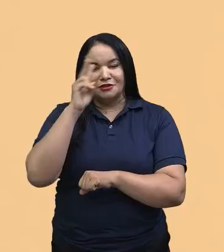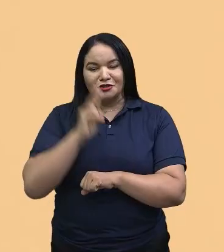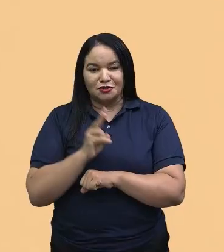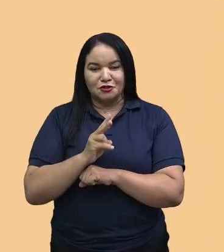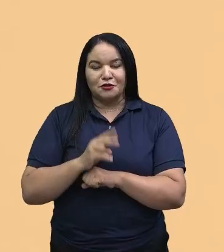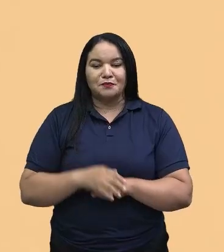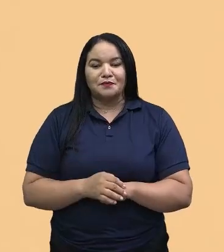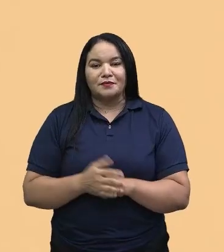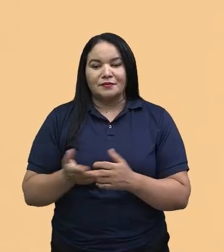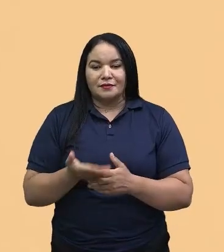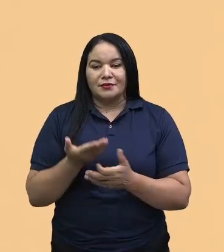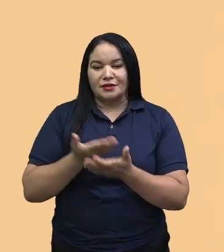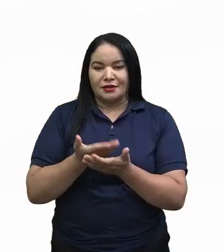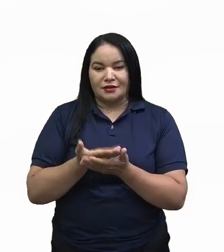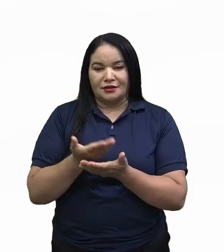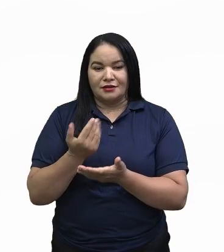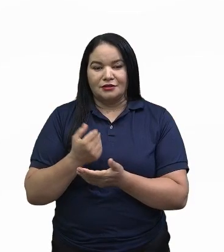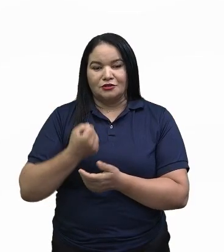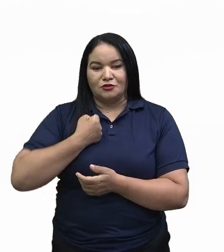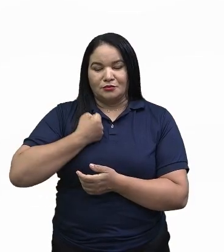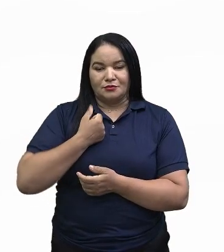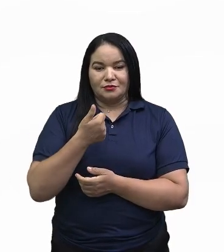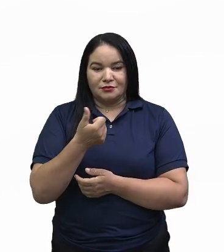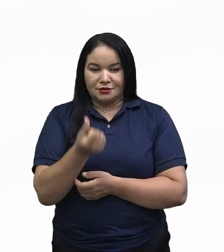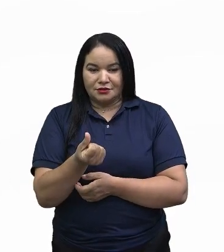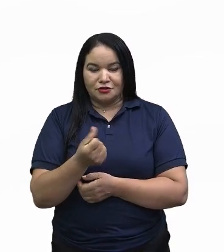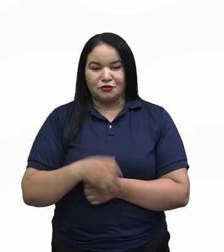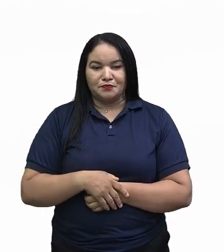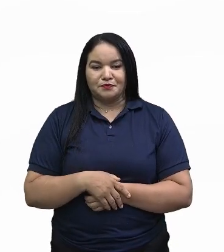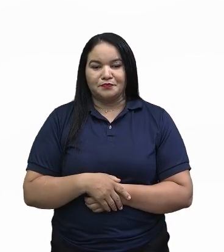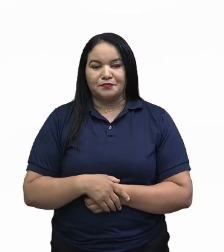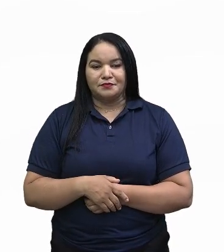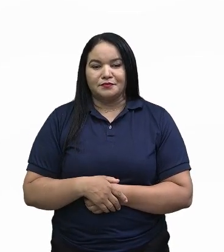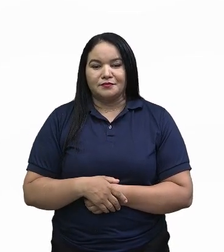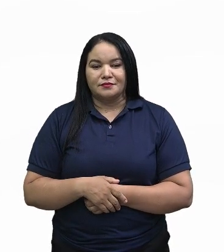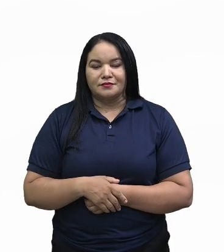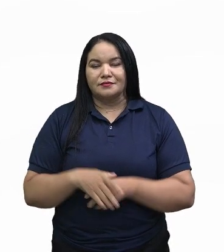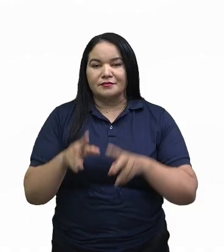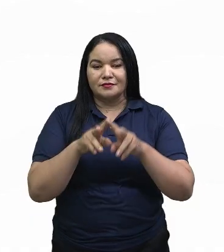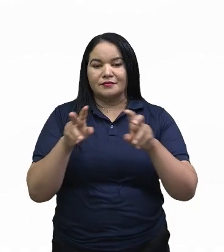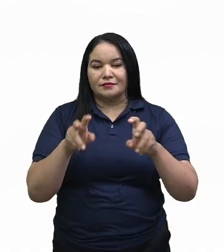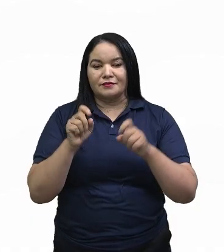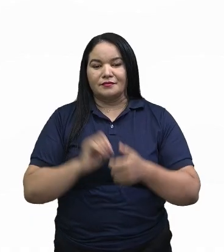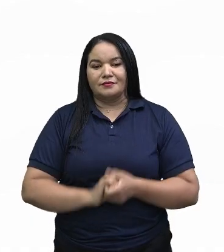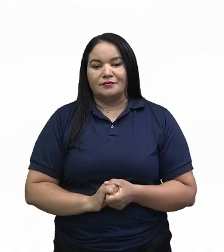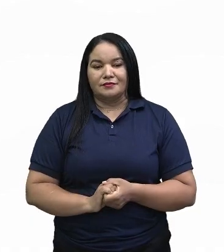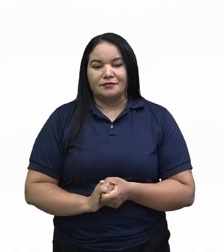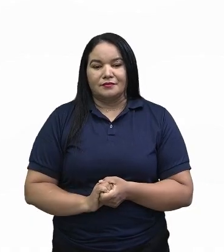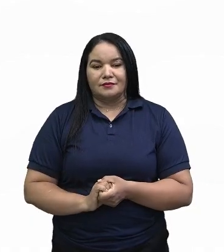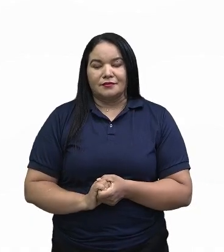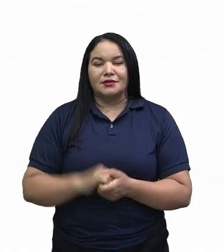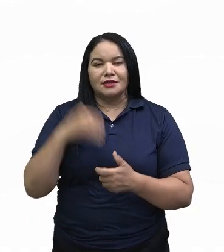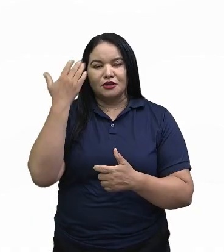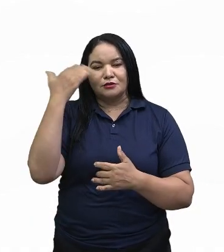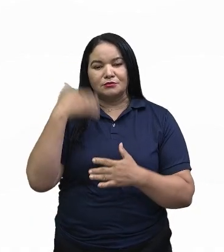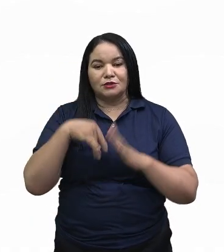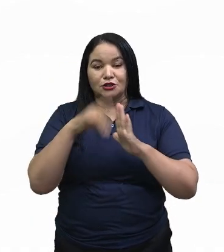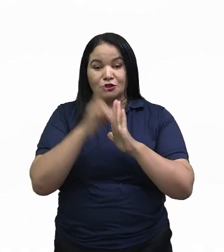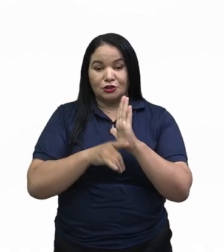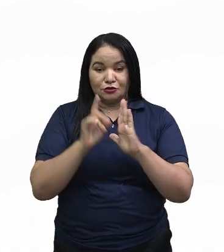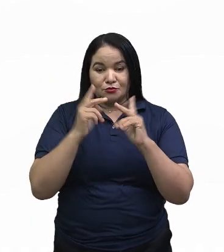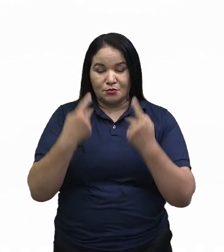História. Vamos à nossa aula de número 16. Objeto de conhecimento, noções de